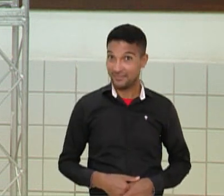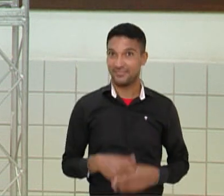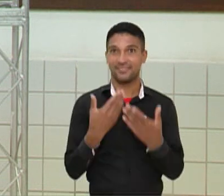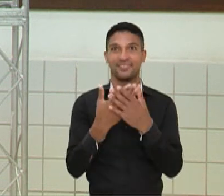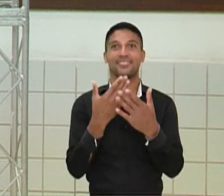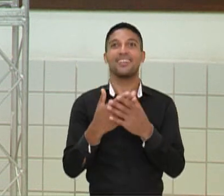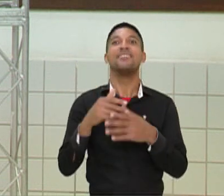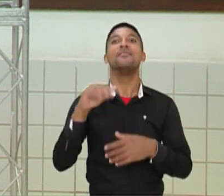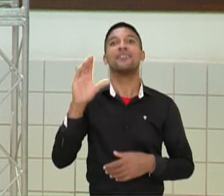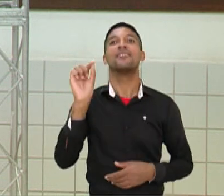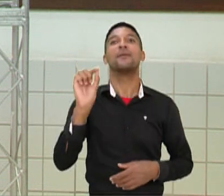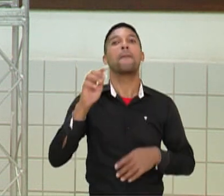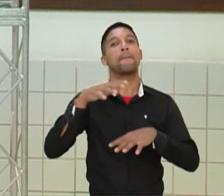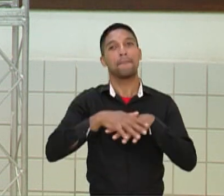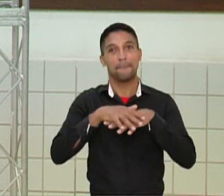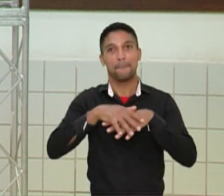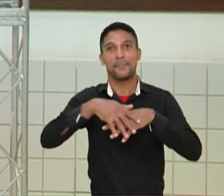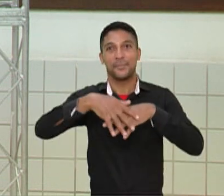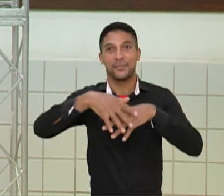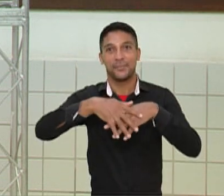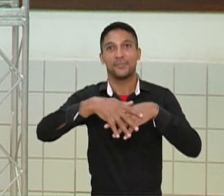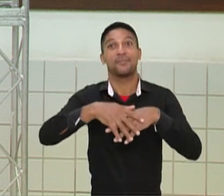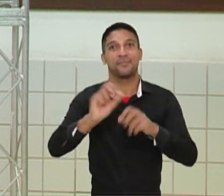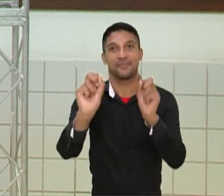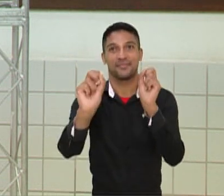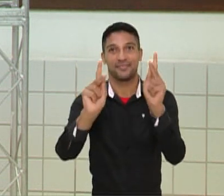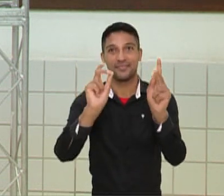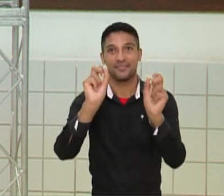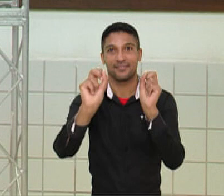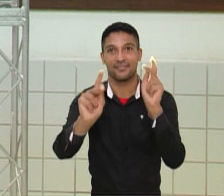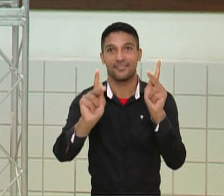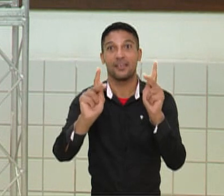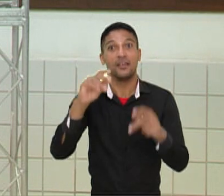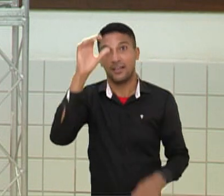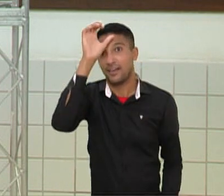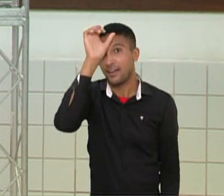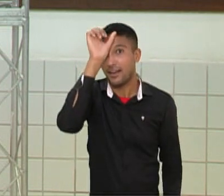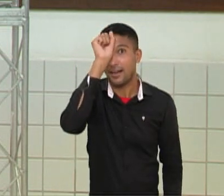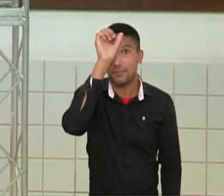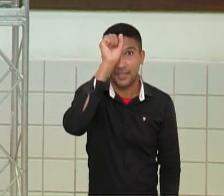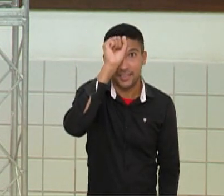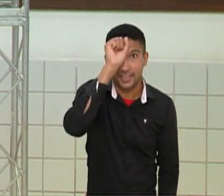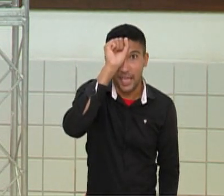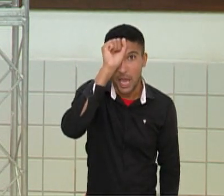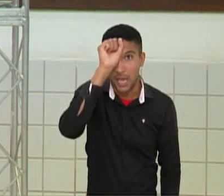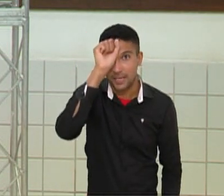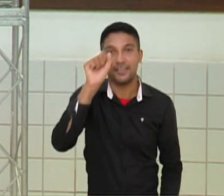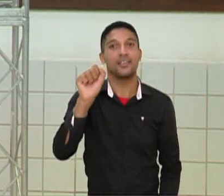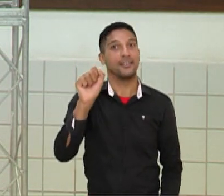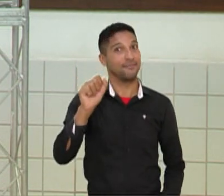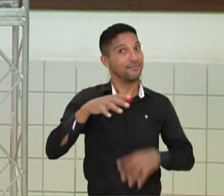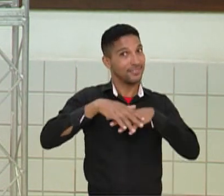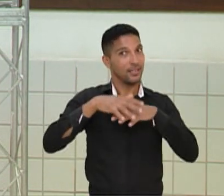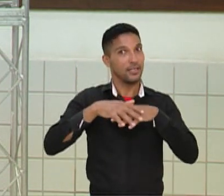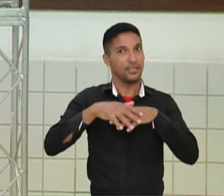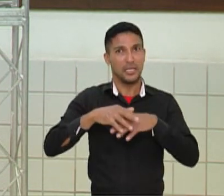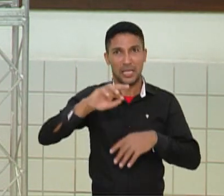de matemática, ok? Vamos aprender e tirar o bicho-papão dessa disciplina, tá